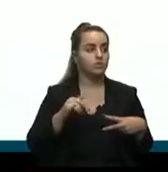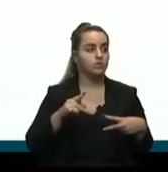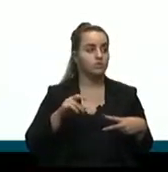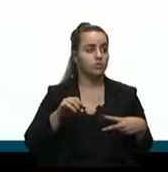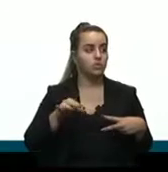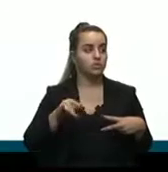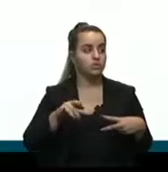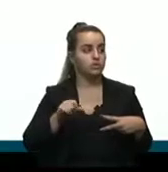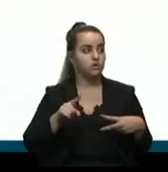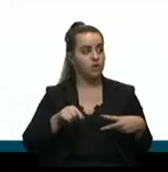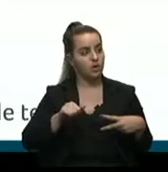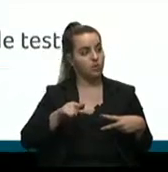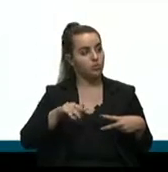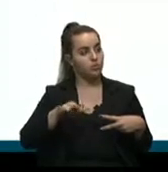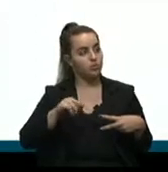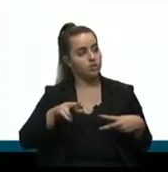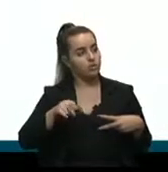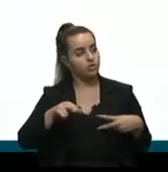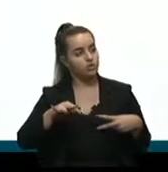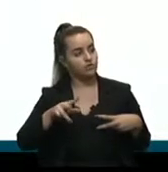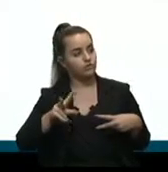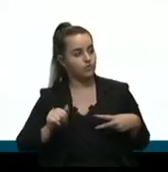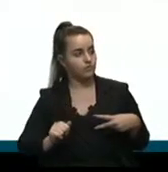hipótese alternativa.